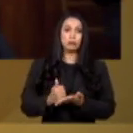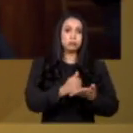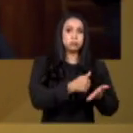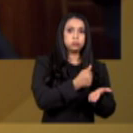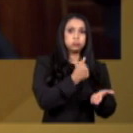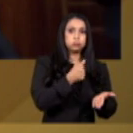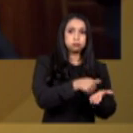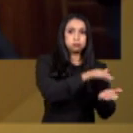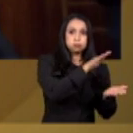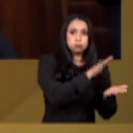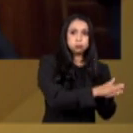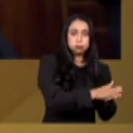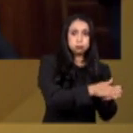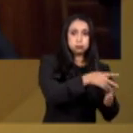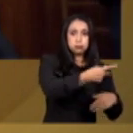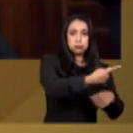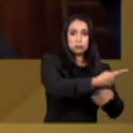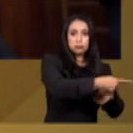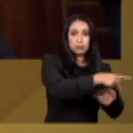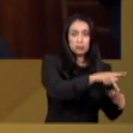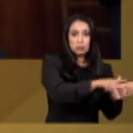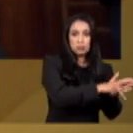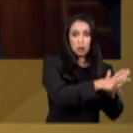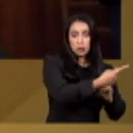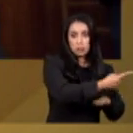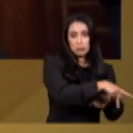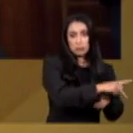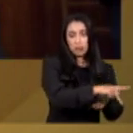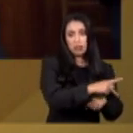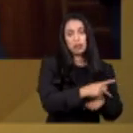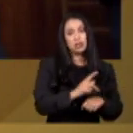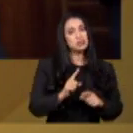a camisa também não veio